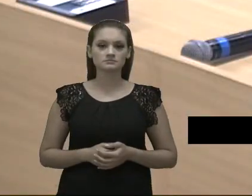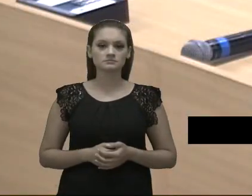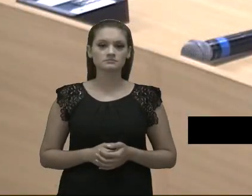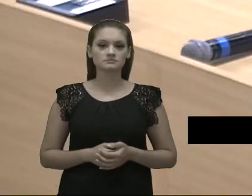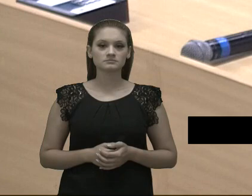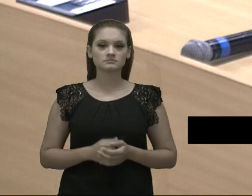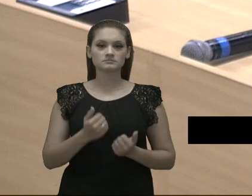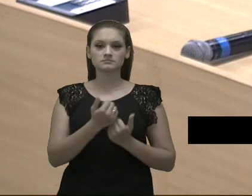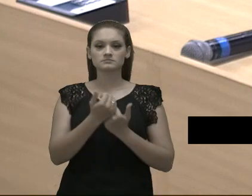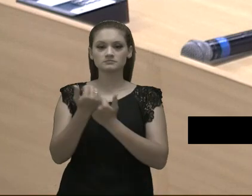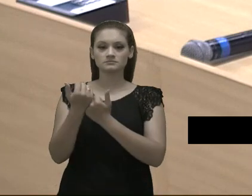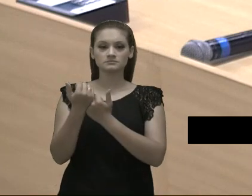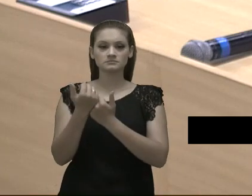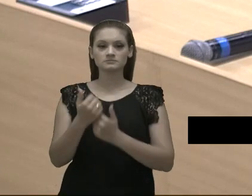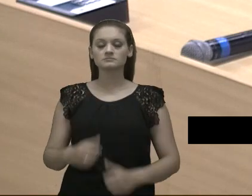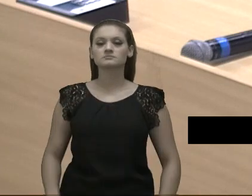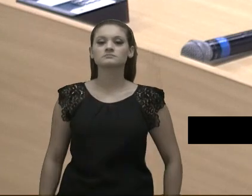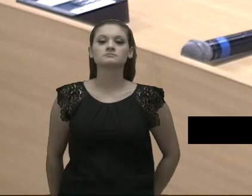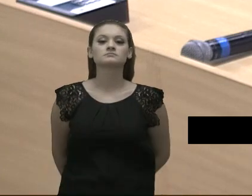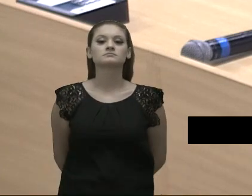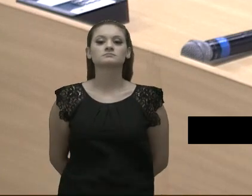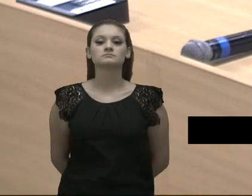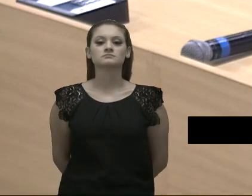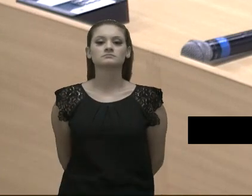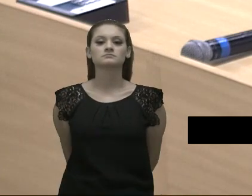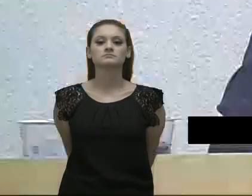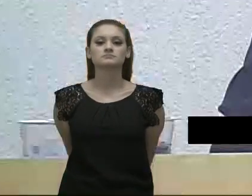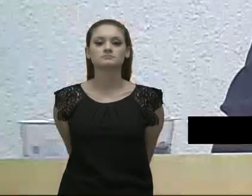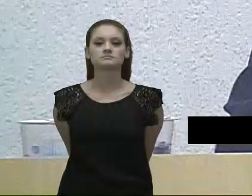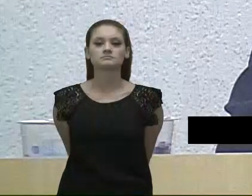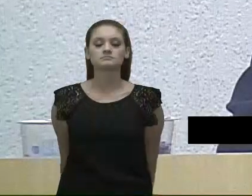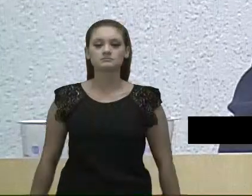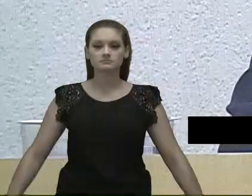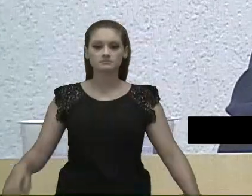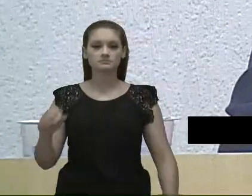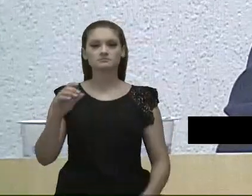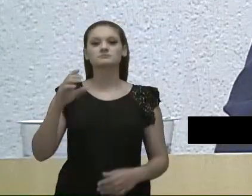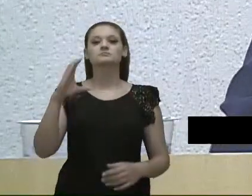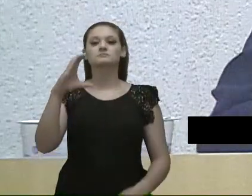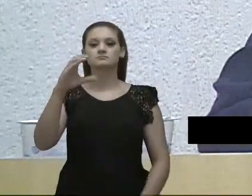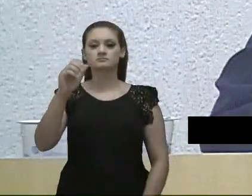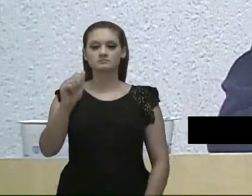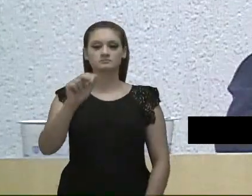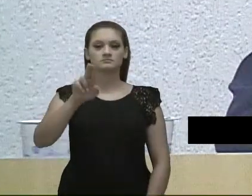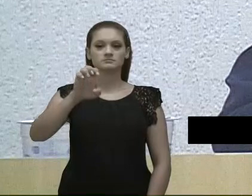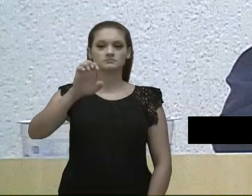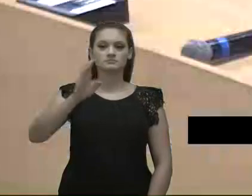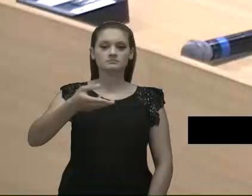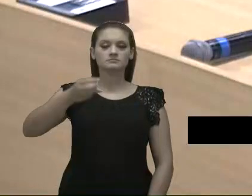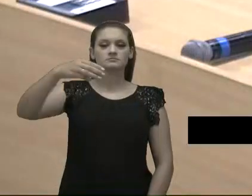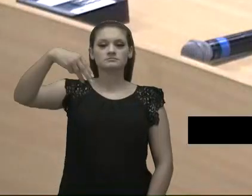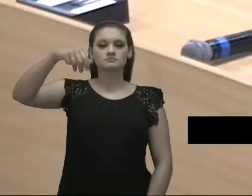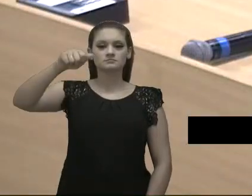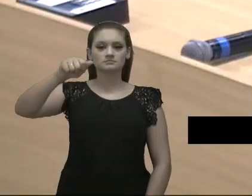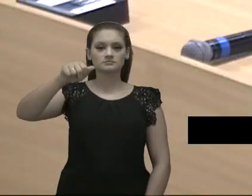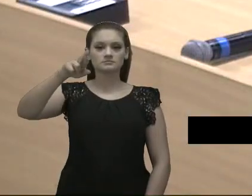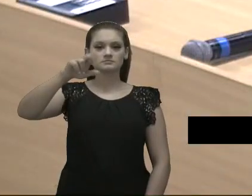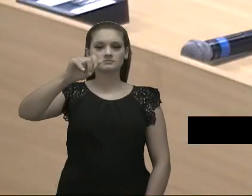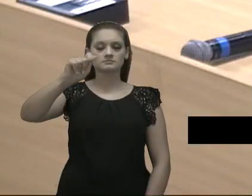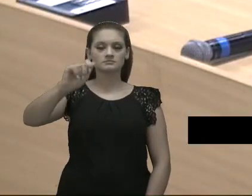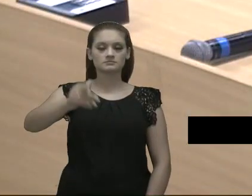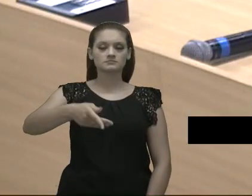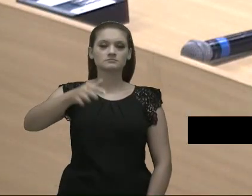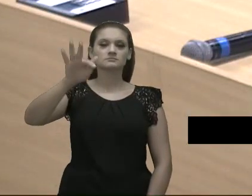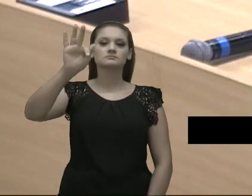De apoio? Da aplicação, isso, de apoio, coordenação, como a senhora preferir. Sim, doutor Cauê, eu, Maria Helena, doutor Flávio,